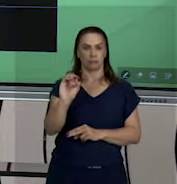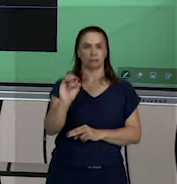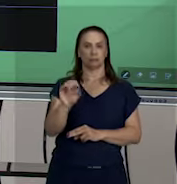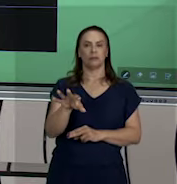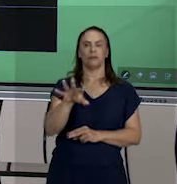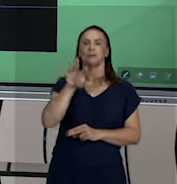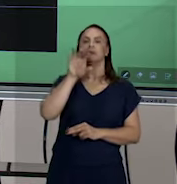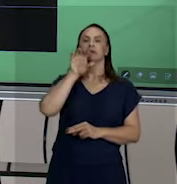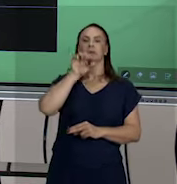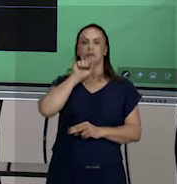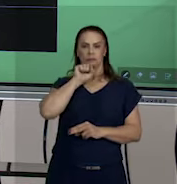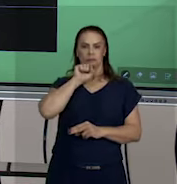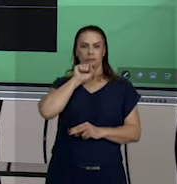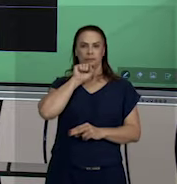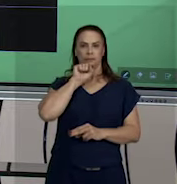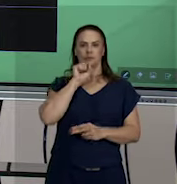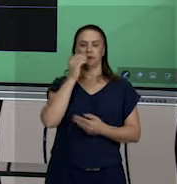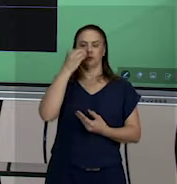inspirando.